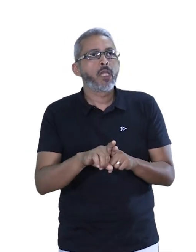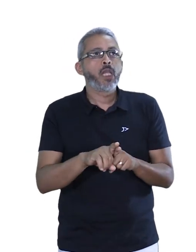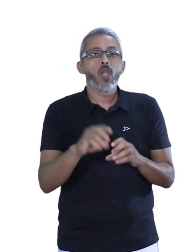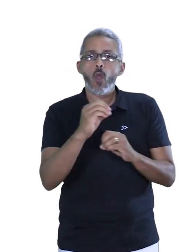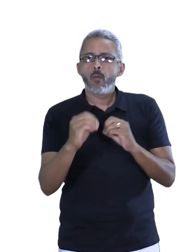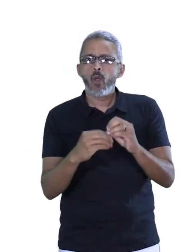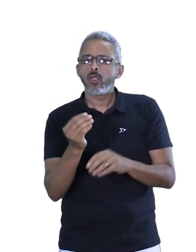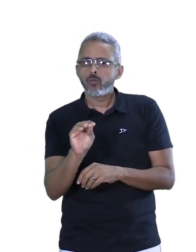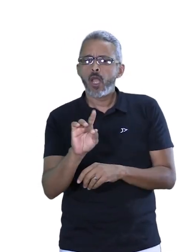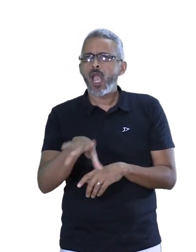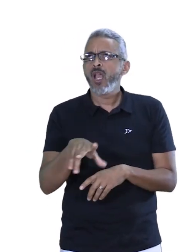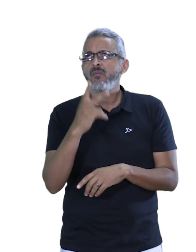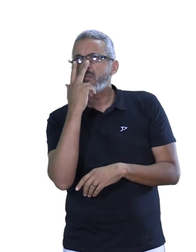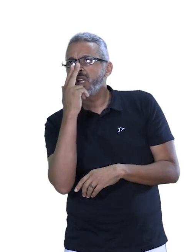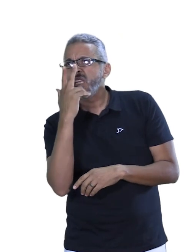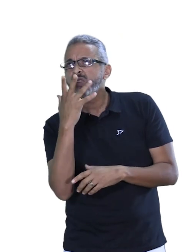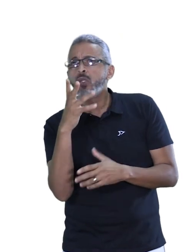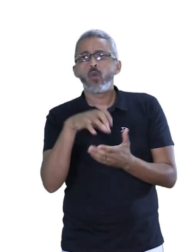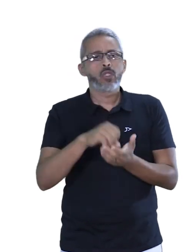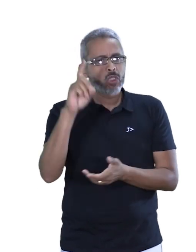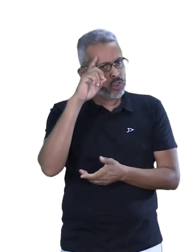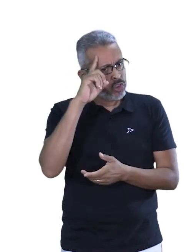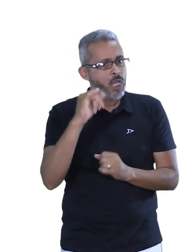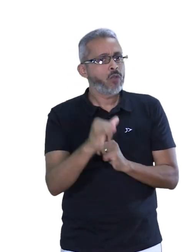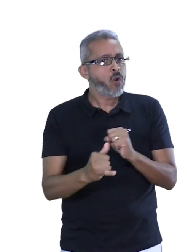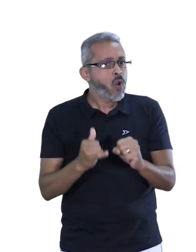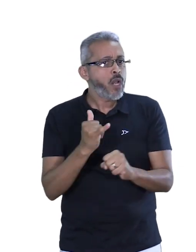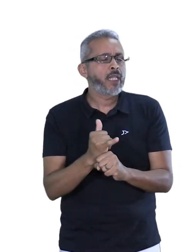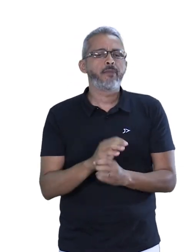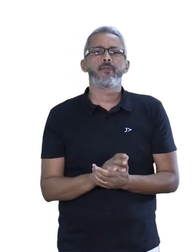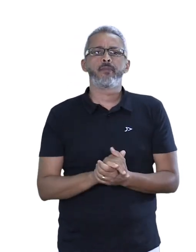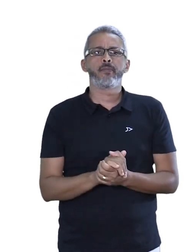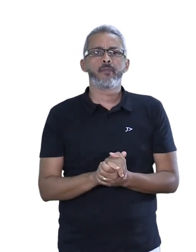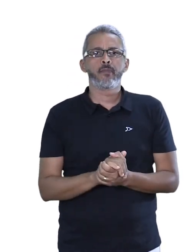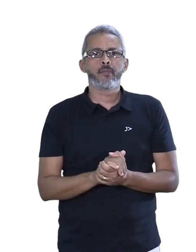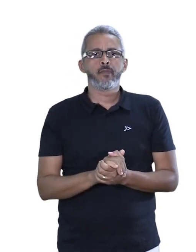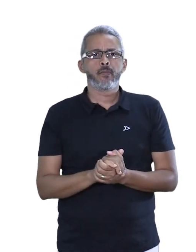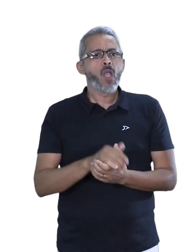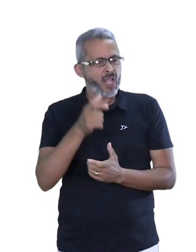Podemos dizer que o blog é uma espécie de diário online.